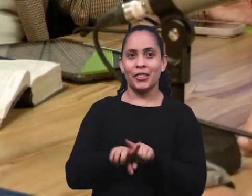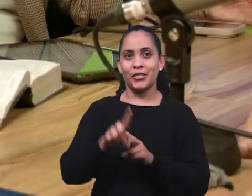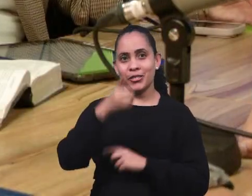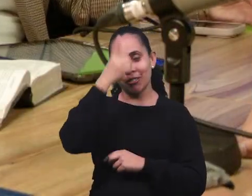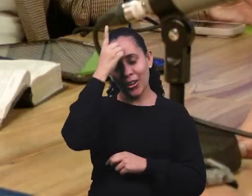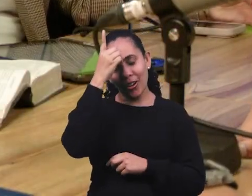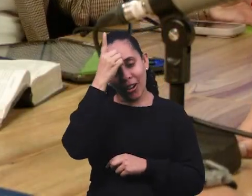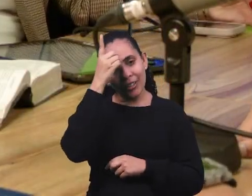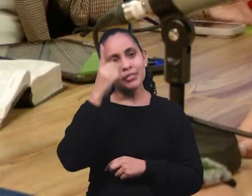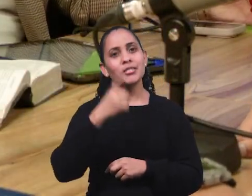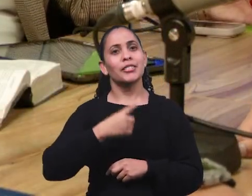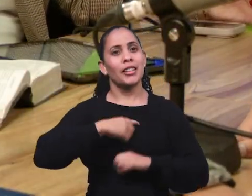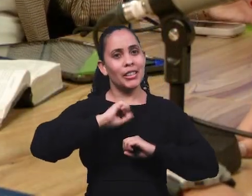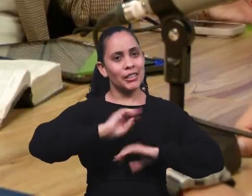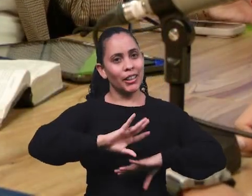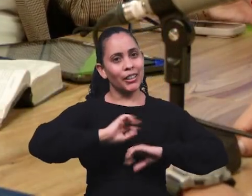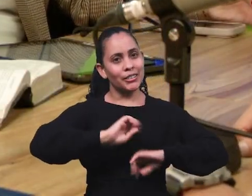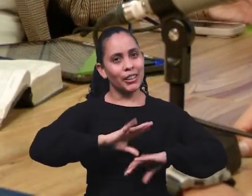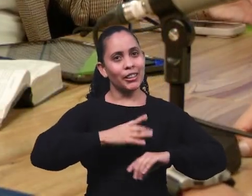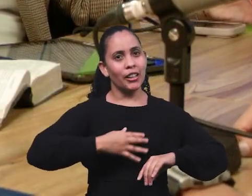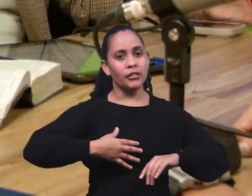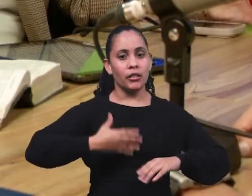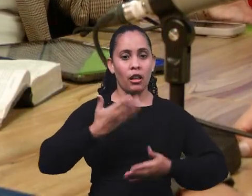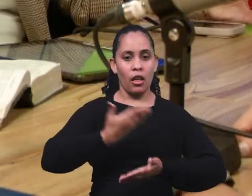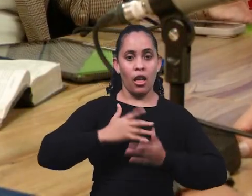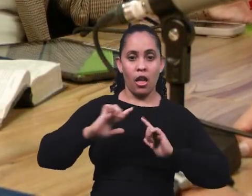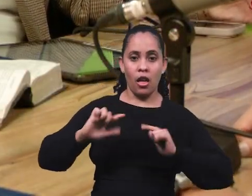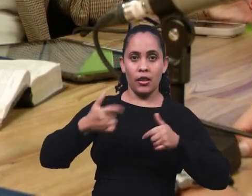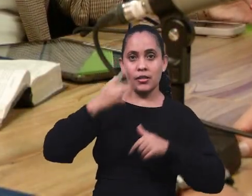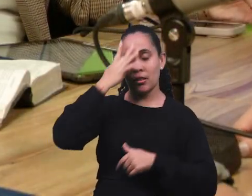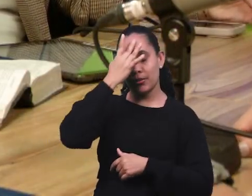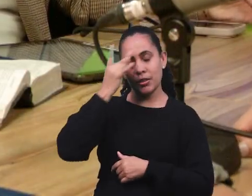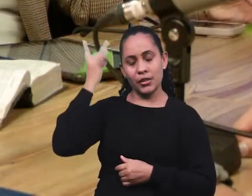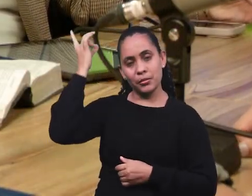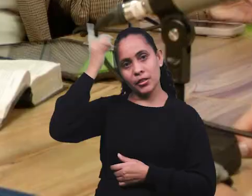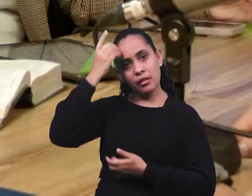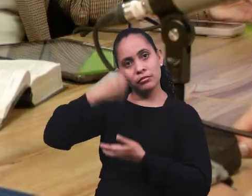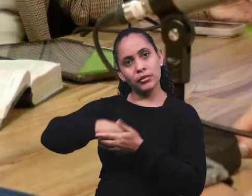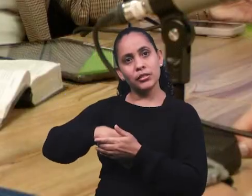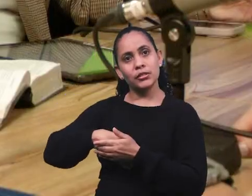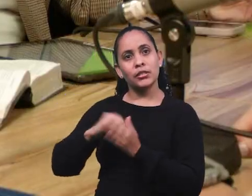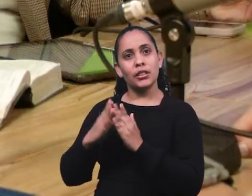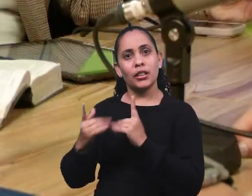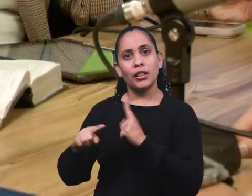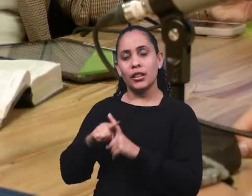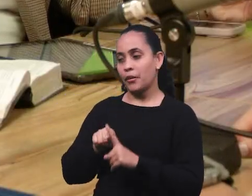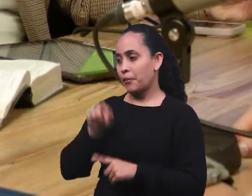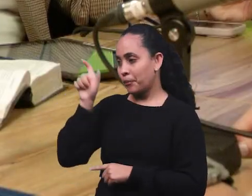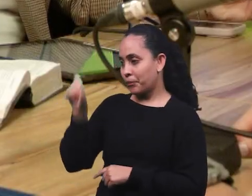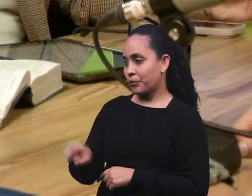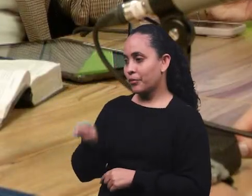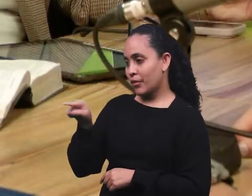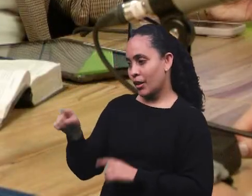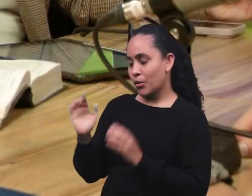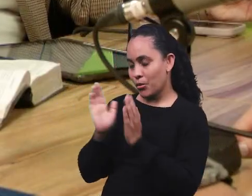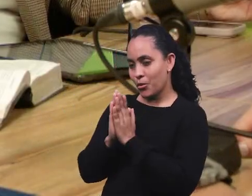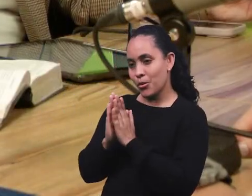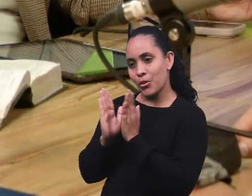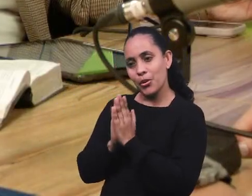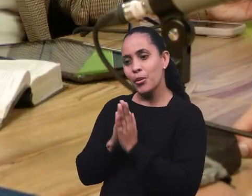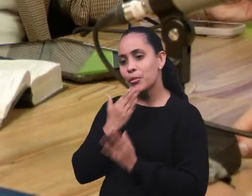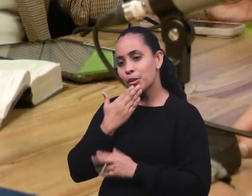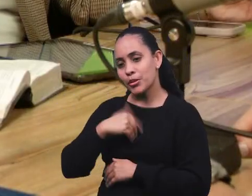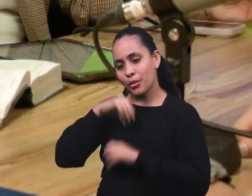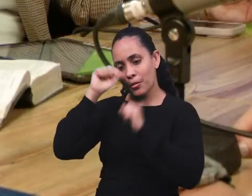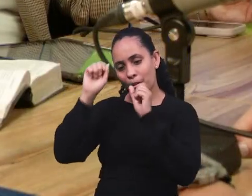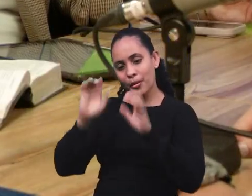dons do Espírito Santo, os dons do Espírito Santo. E a manifestação dentro do corpo, né? Ele orou, Josué falando conosco, né?